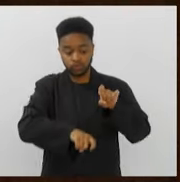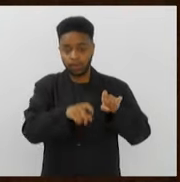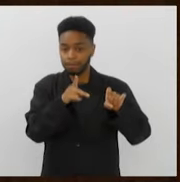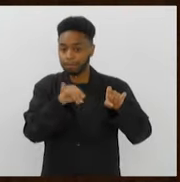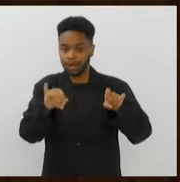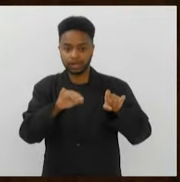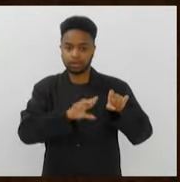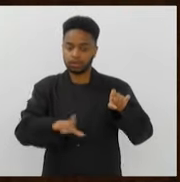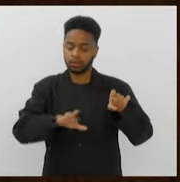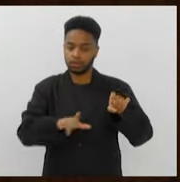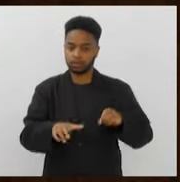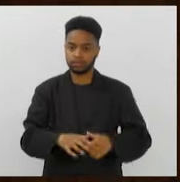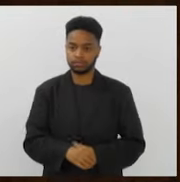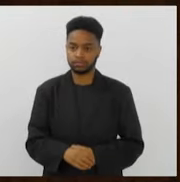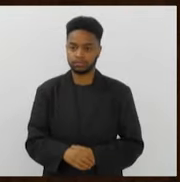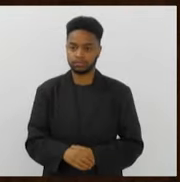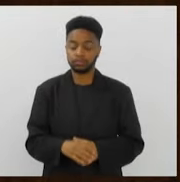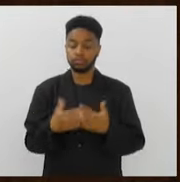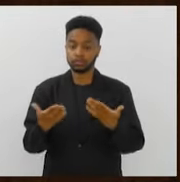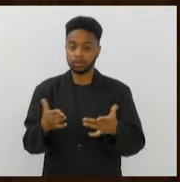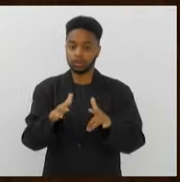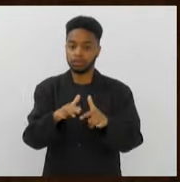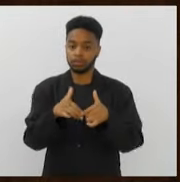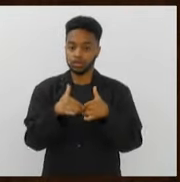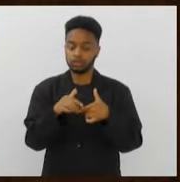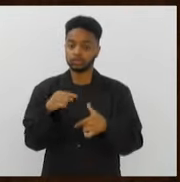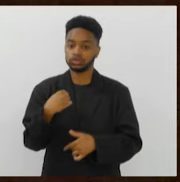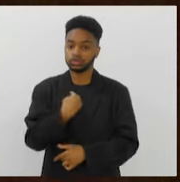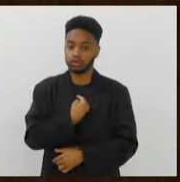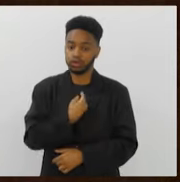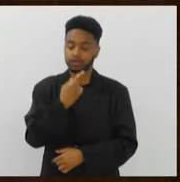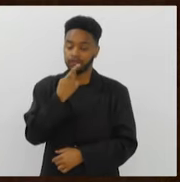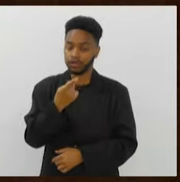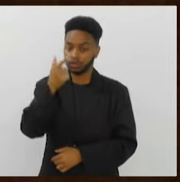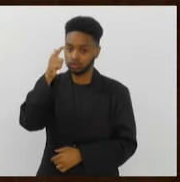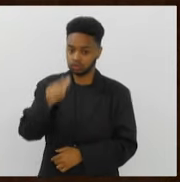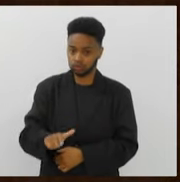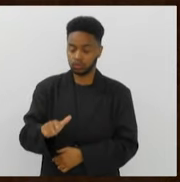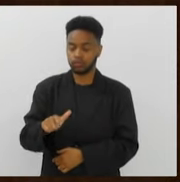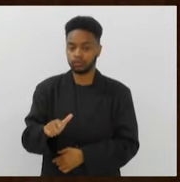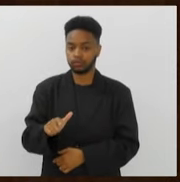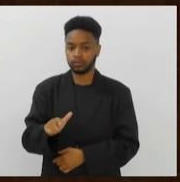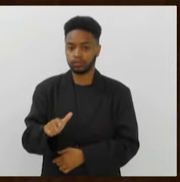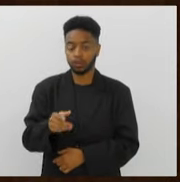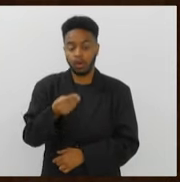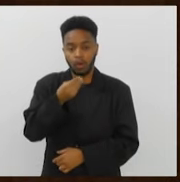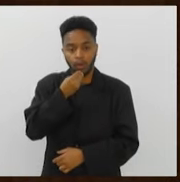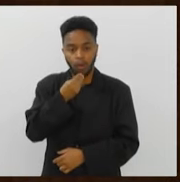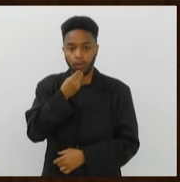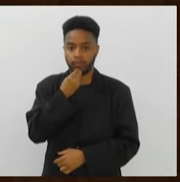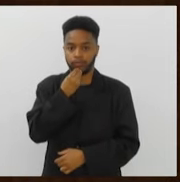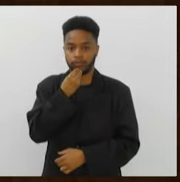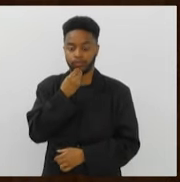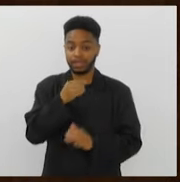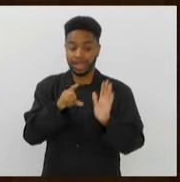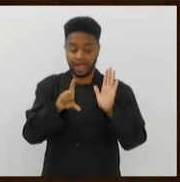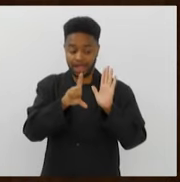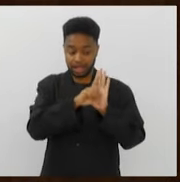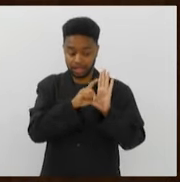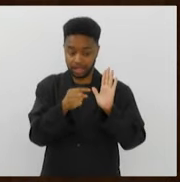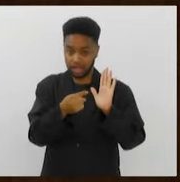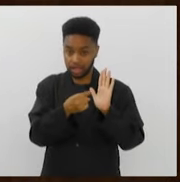não é pai. Diante disso, a gente repetir veementemente que, obviamente, a lei que